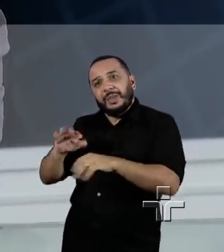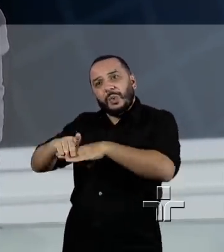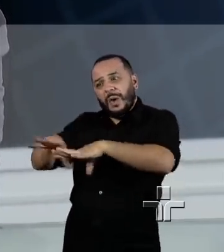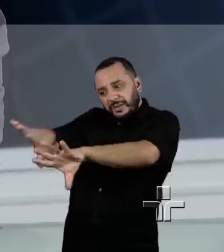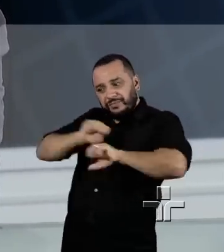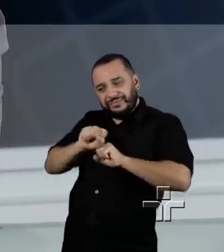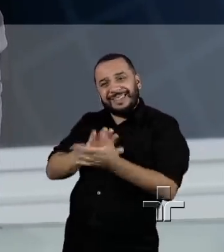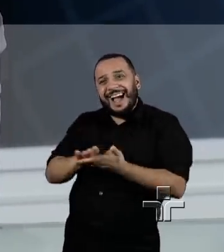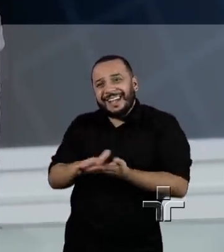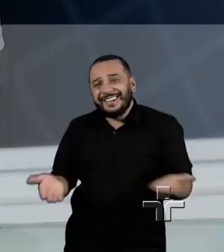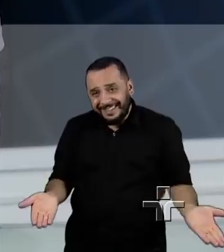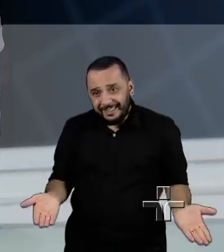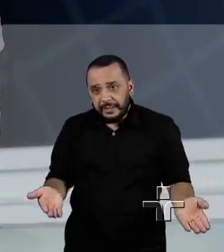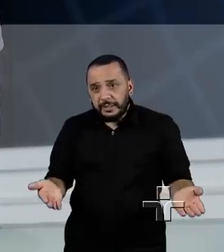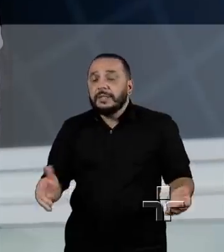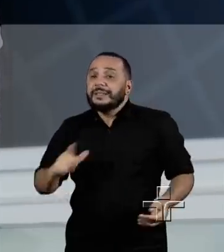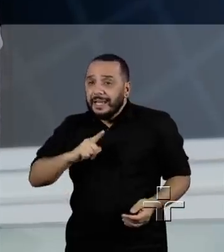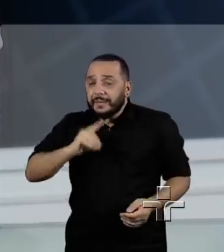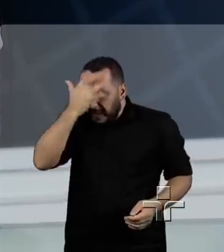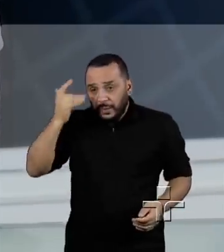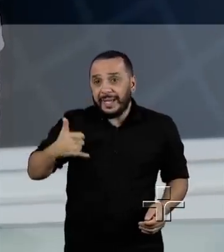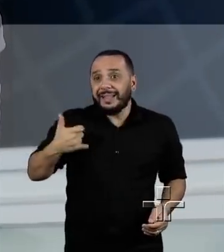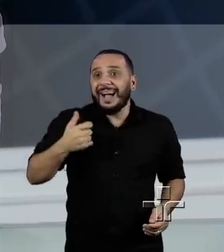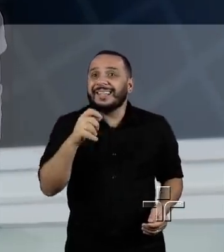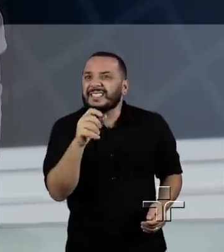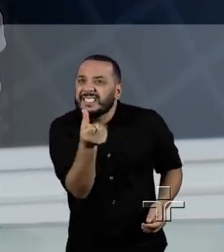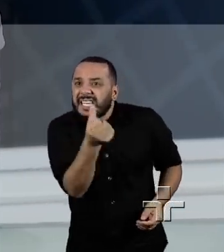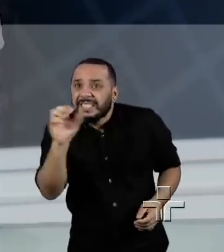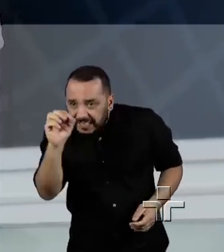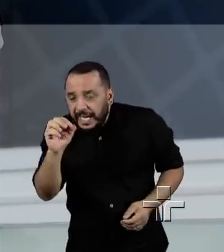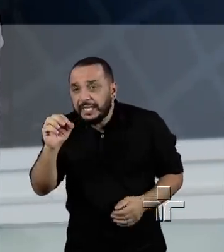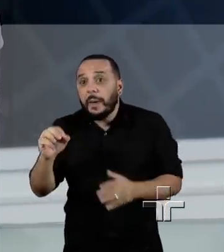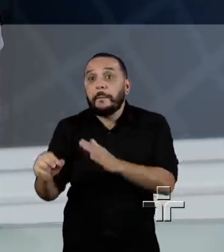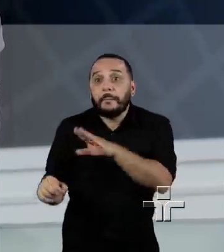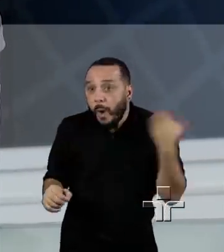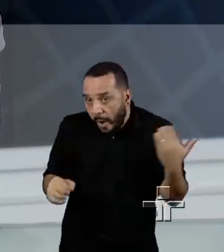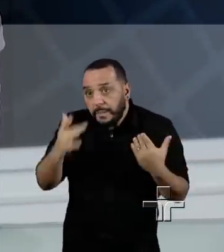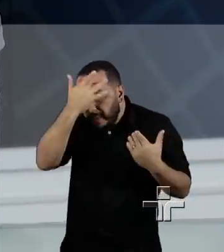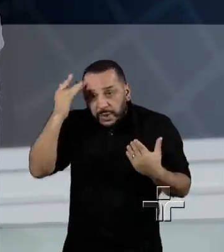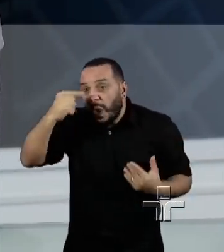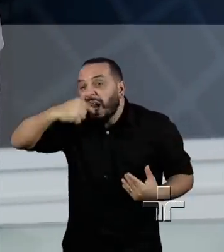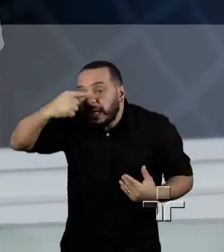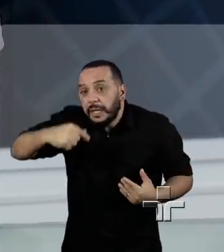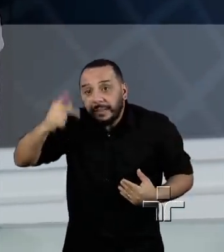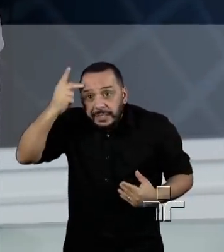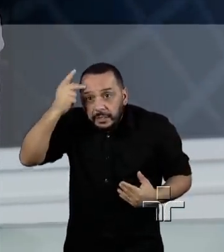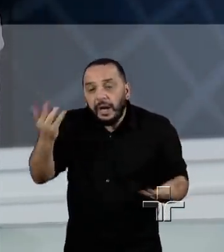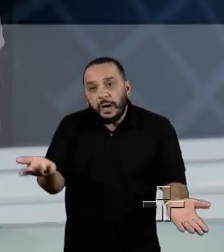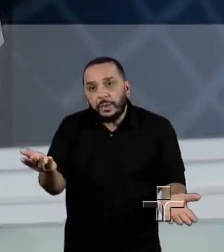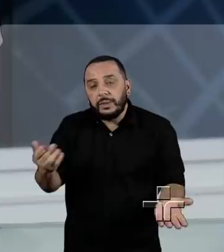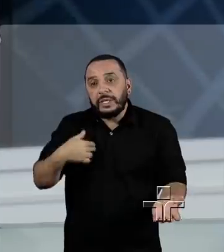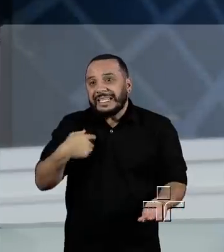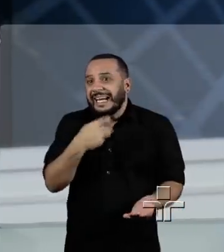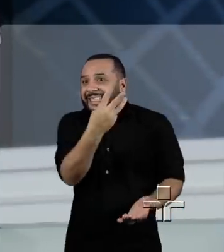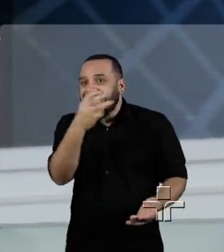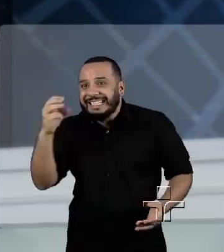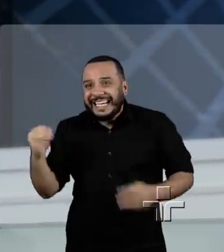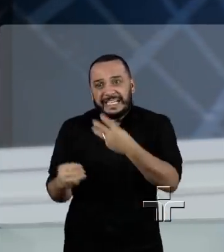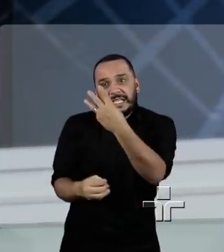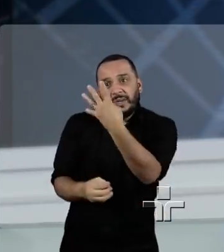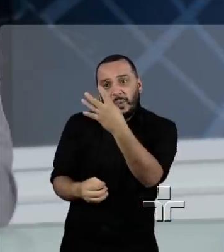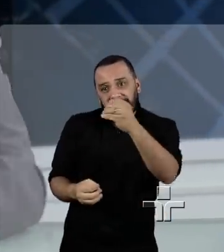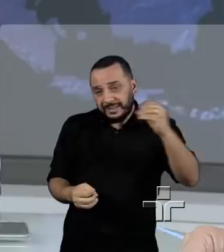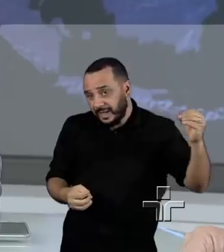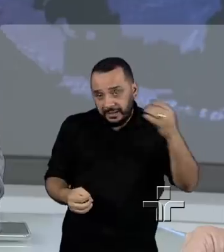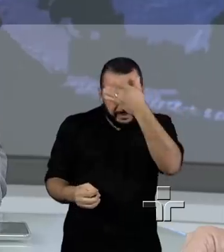acima de 60 anos, morre gente. Okay. Morre 300, 400 pessoas. Em São Paulo, gente que morre de gripe. Isso eu sei muito bem.